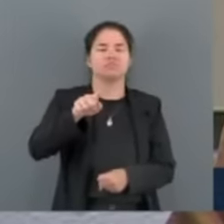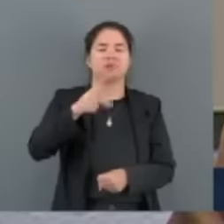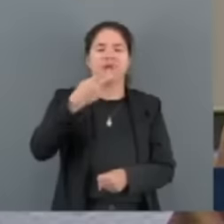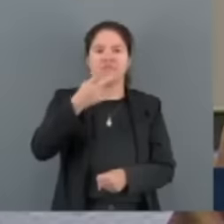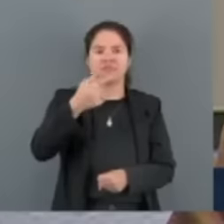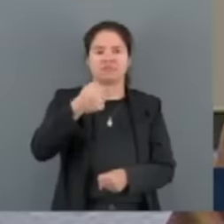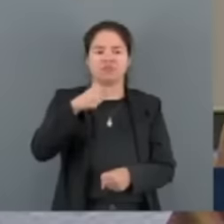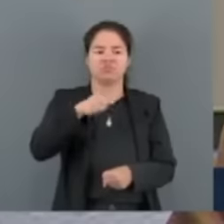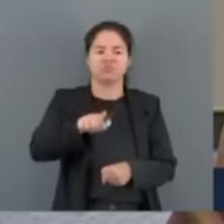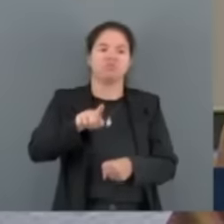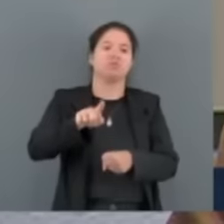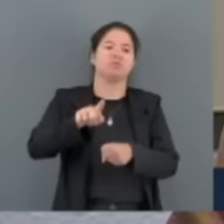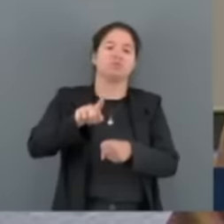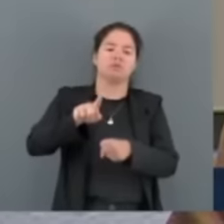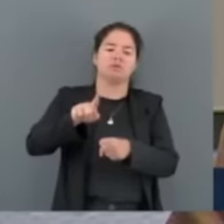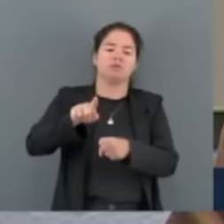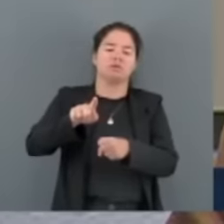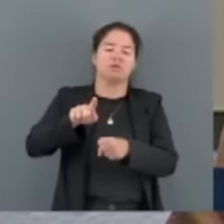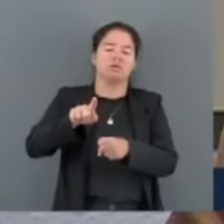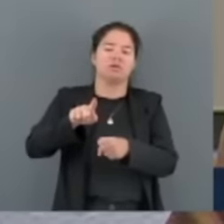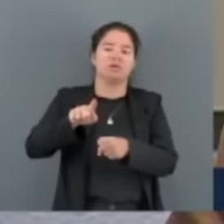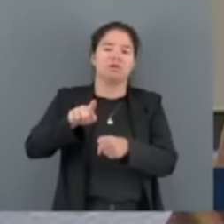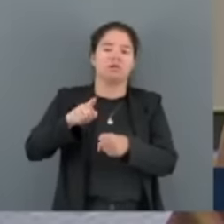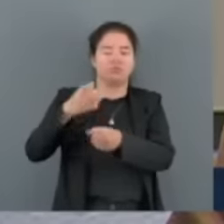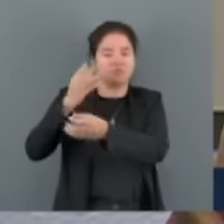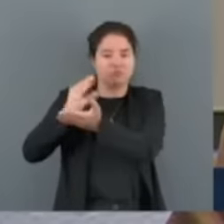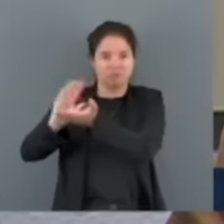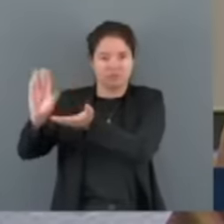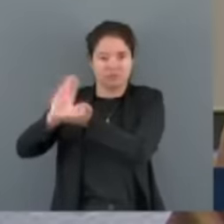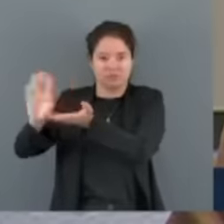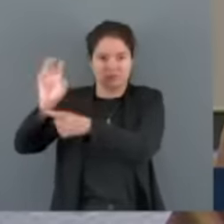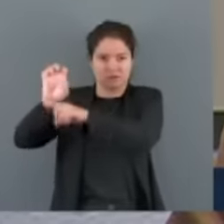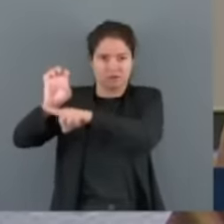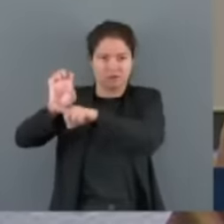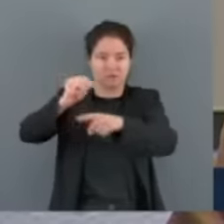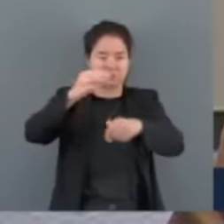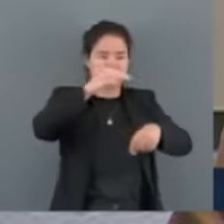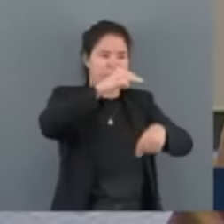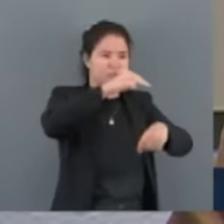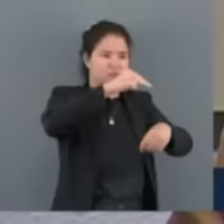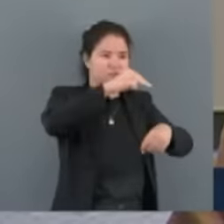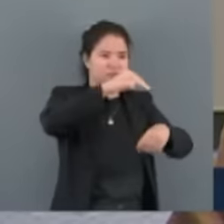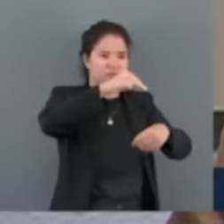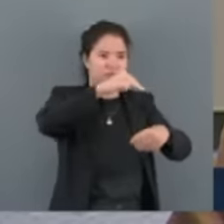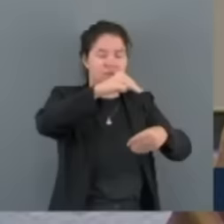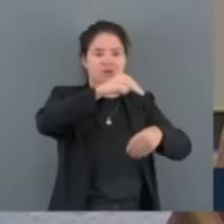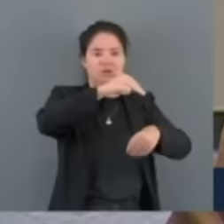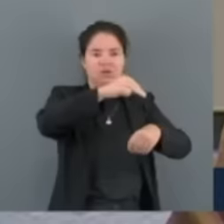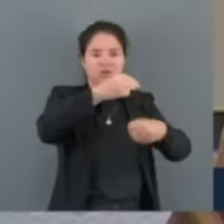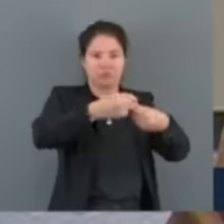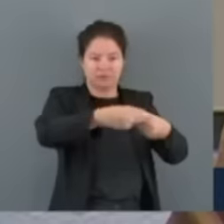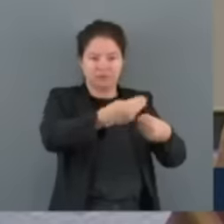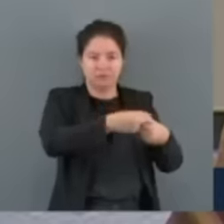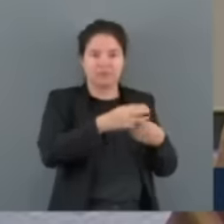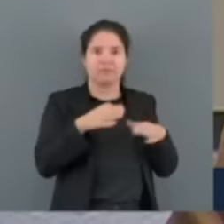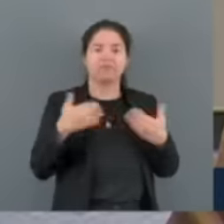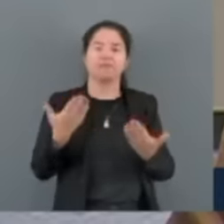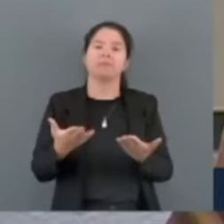municípios. Usamos os parâmetros que estavam naquela portaria, esses parâmetros